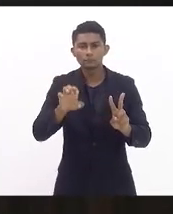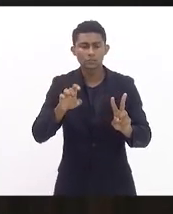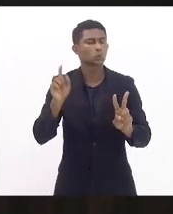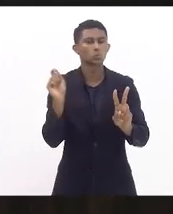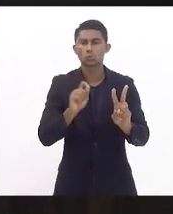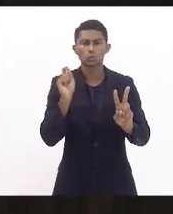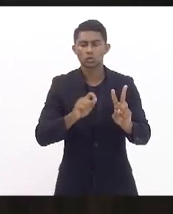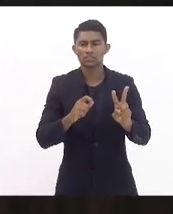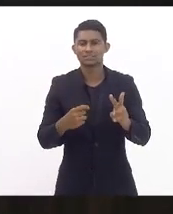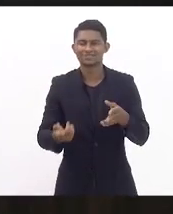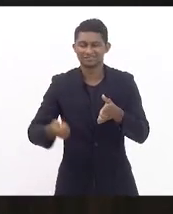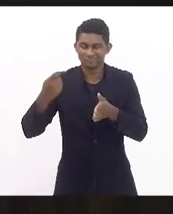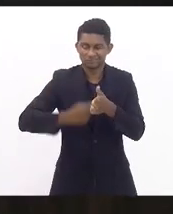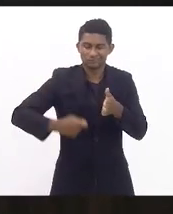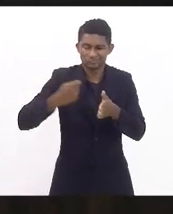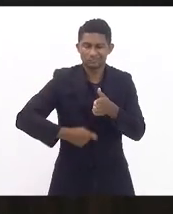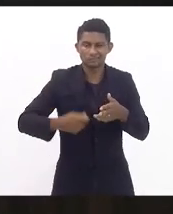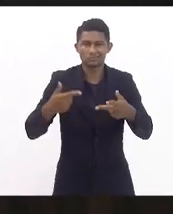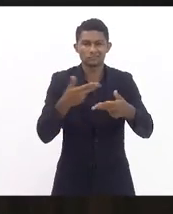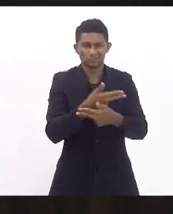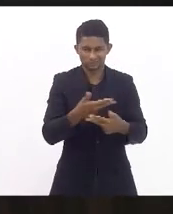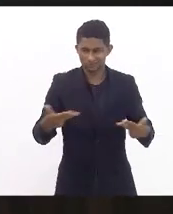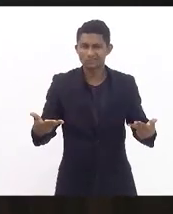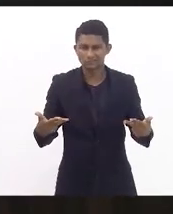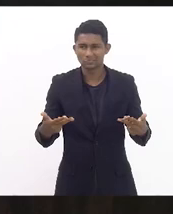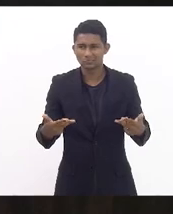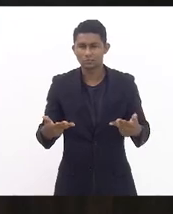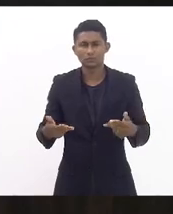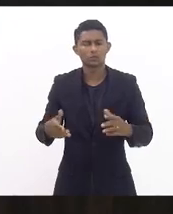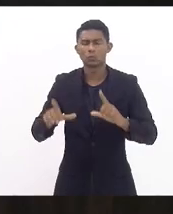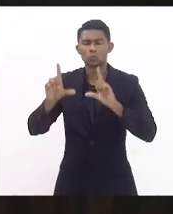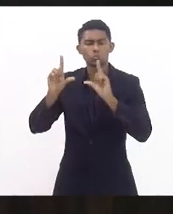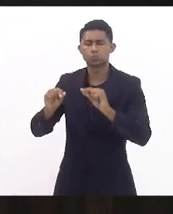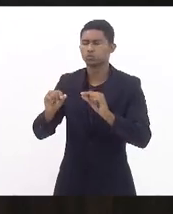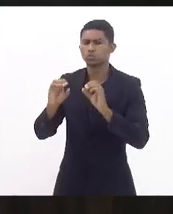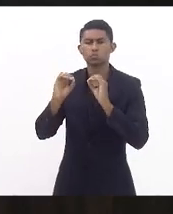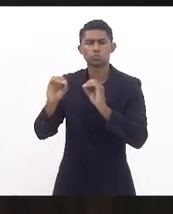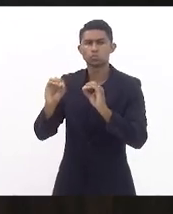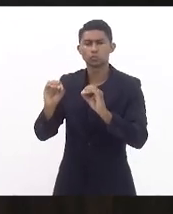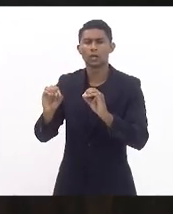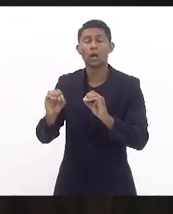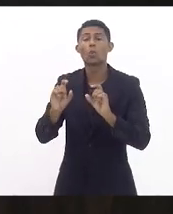de taxas e emolumentos de tradução juramentada pública para